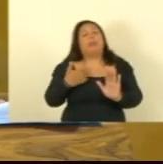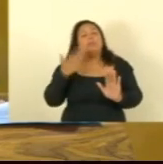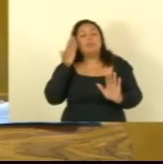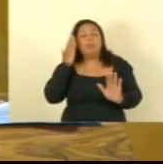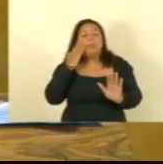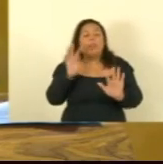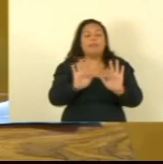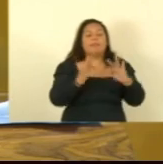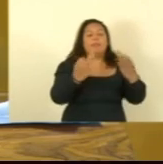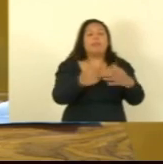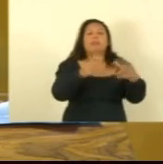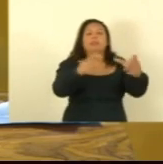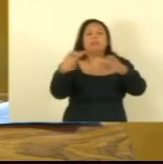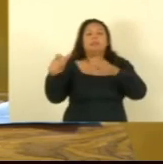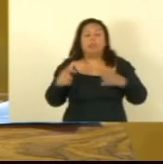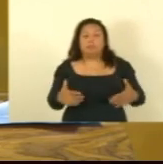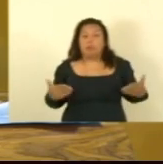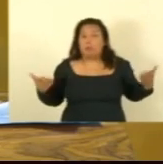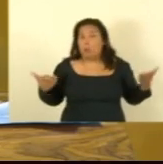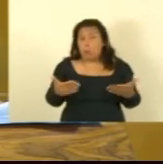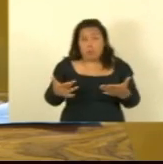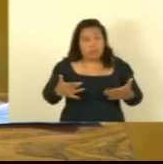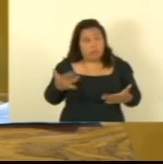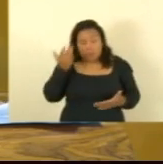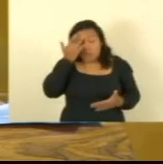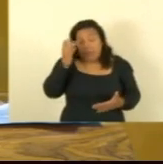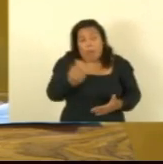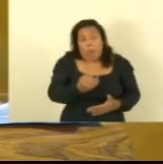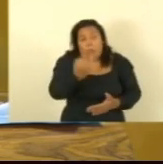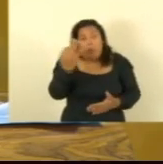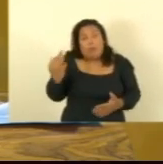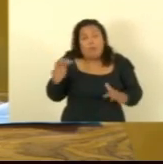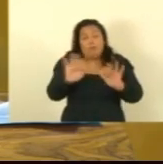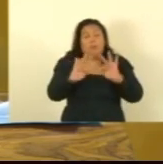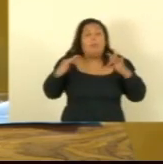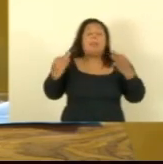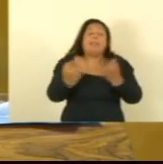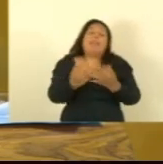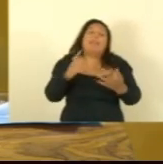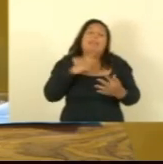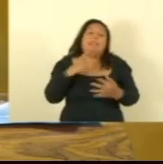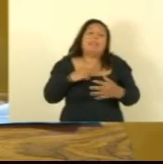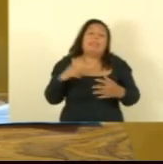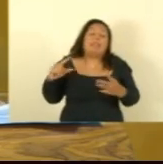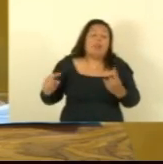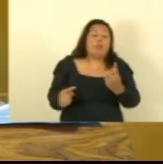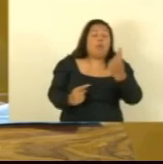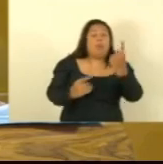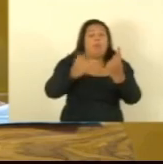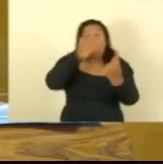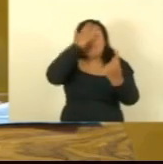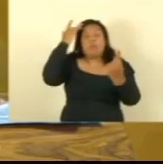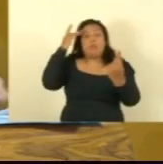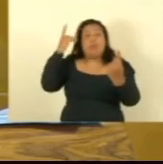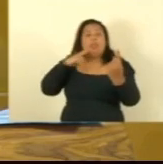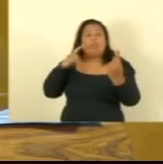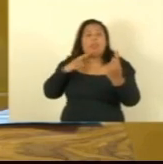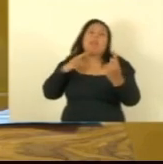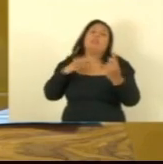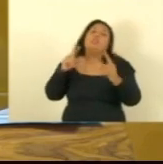essas famílias. Atualmente não sabemos o número de famílias que possuem familiares com esse tipo